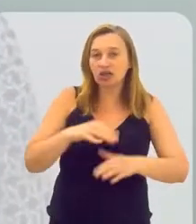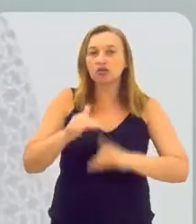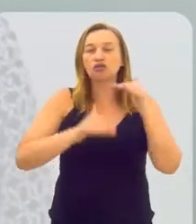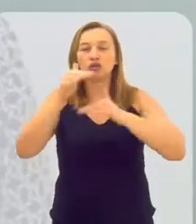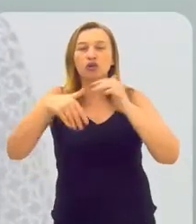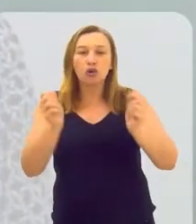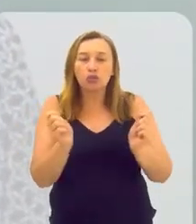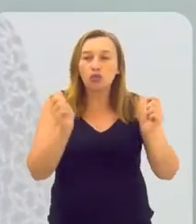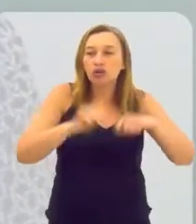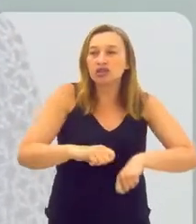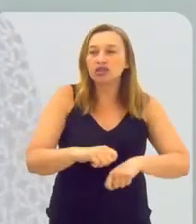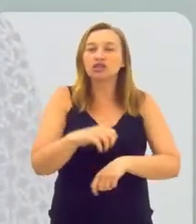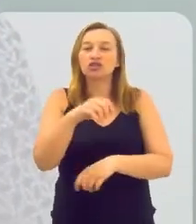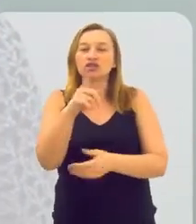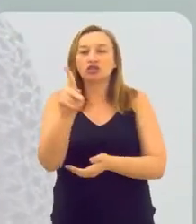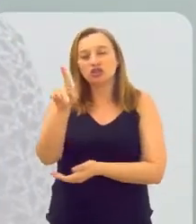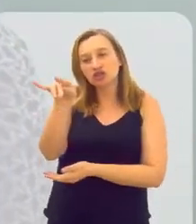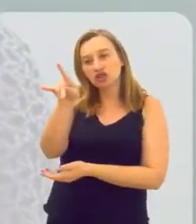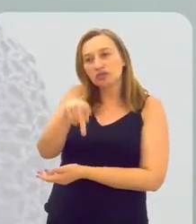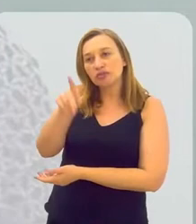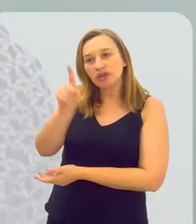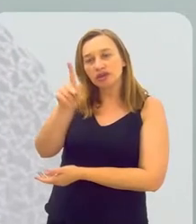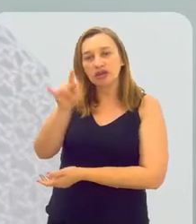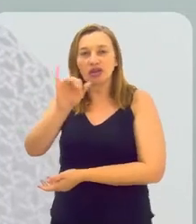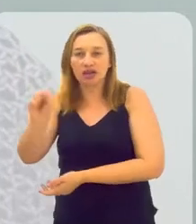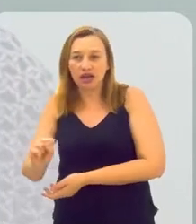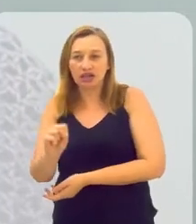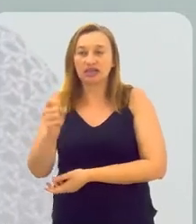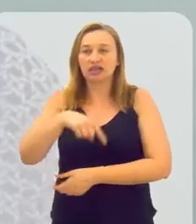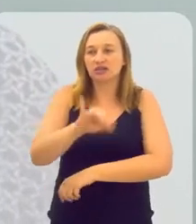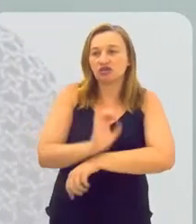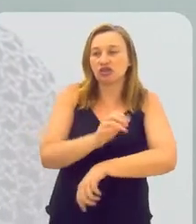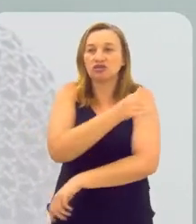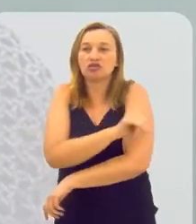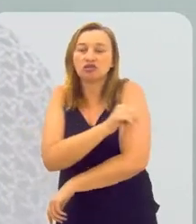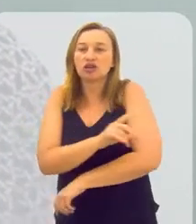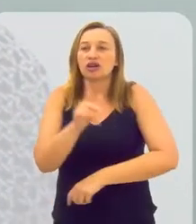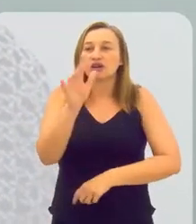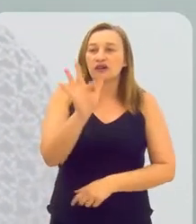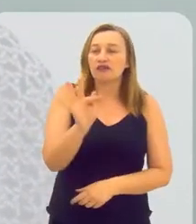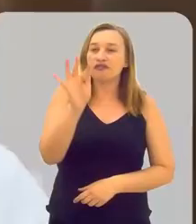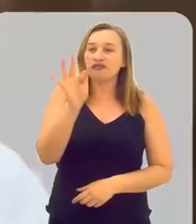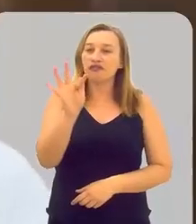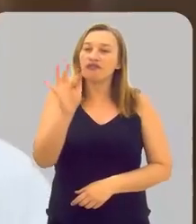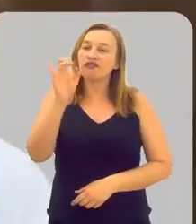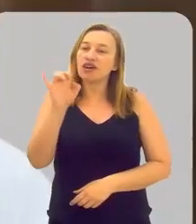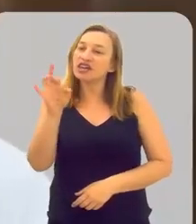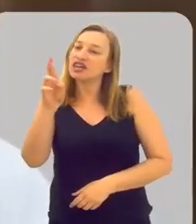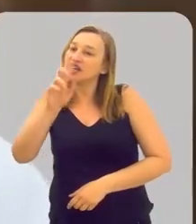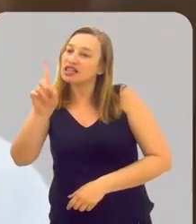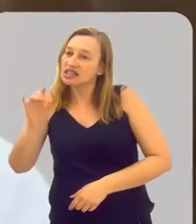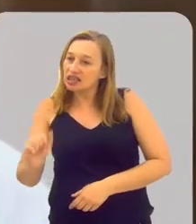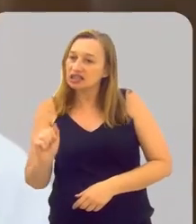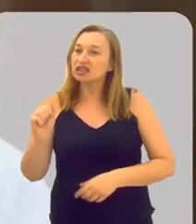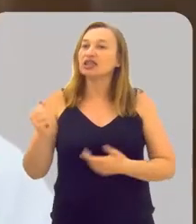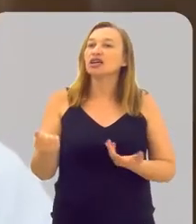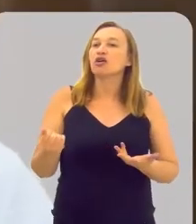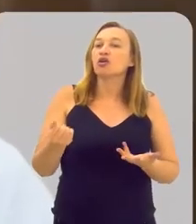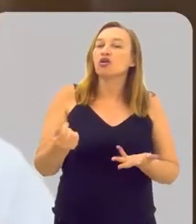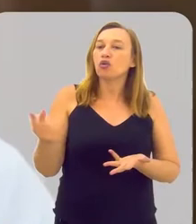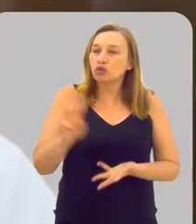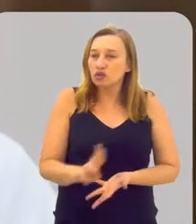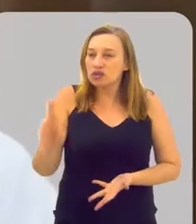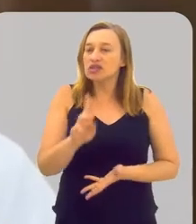o potencial do setor de óleo e gás que a gente tem aqui no estado do Rio de Janeiro? Fertilizantes, eles são utilizados